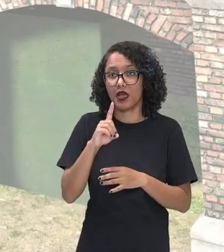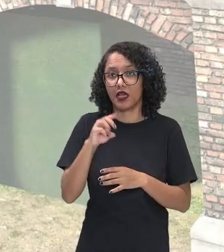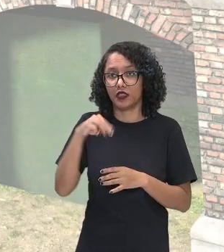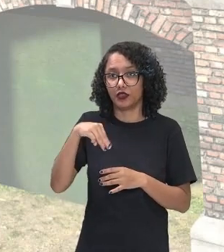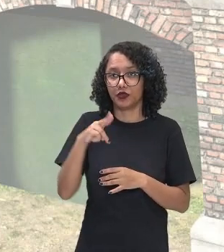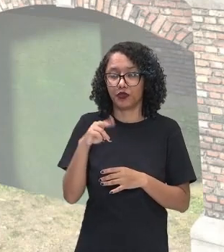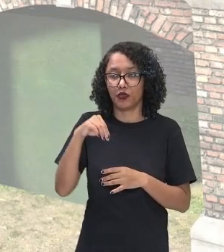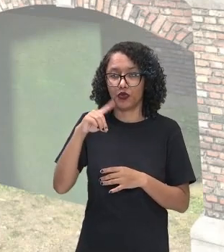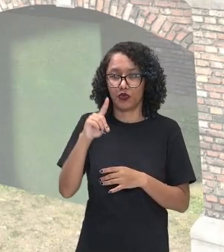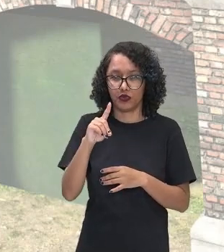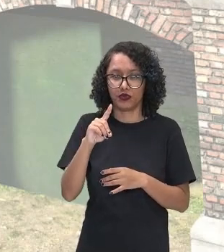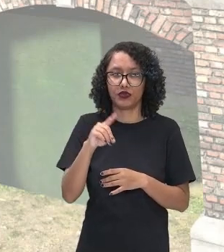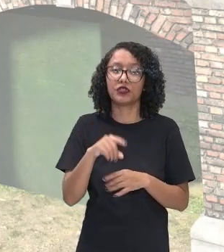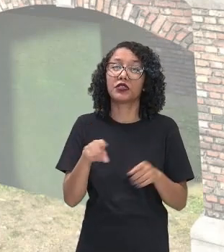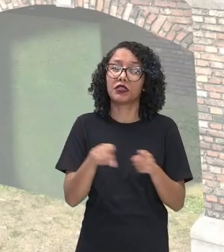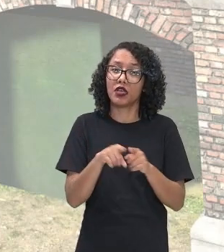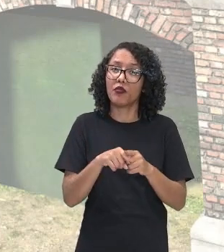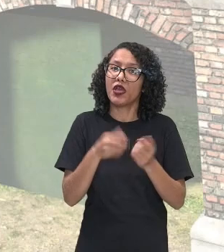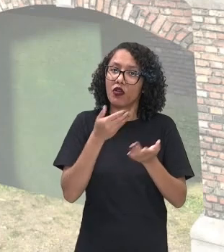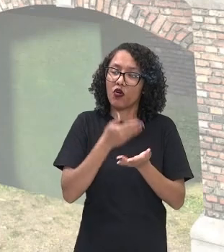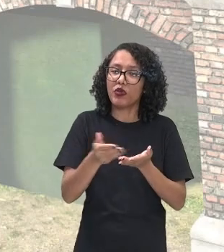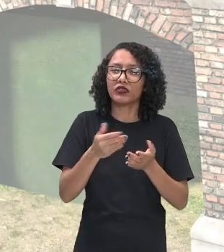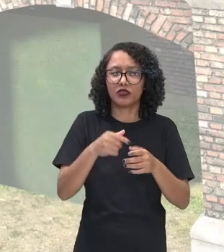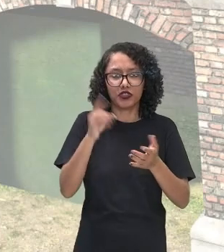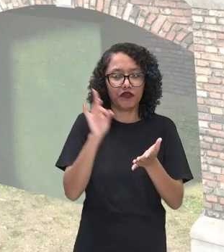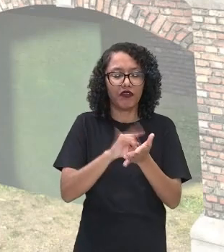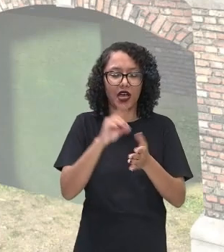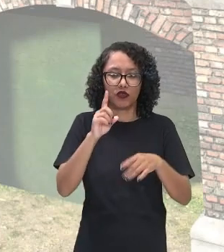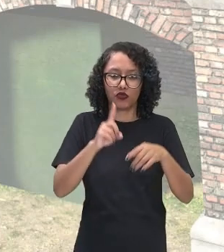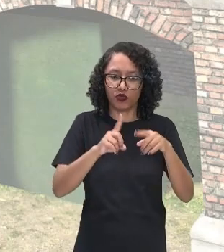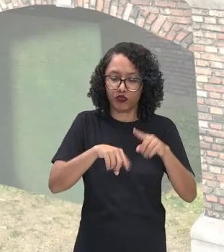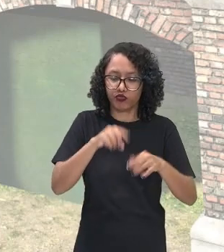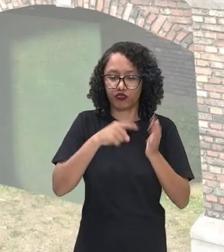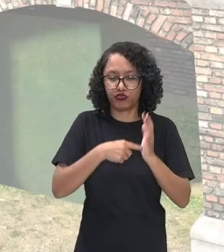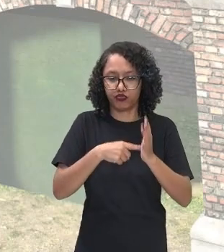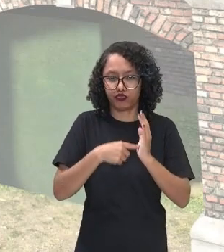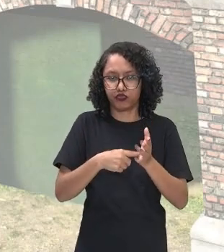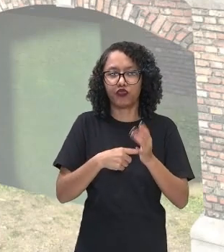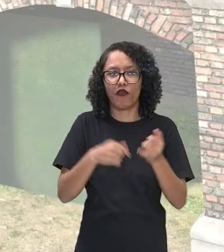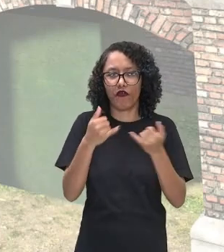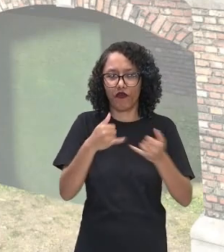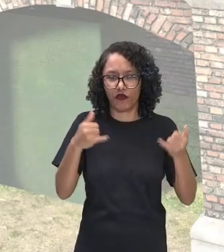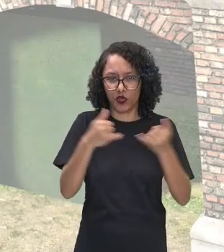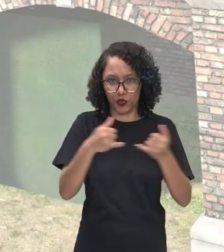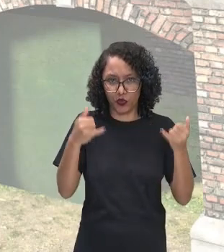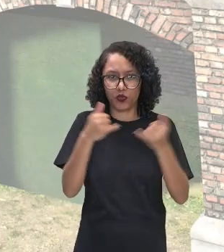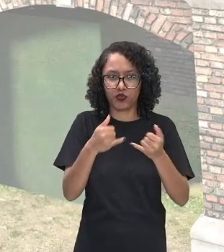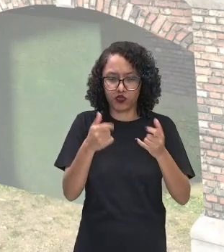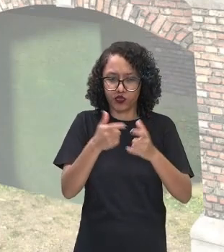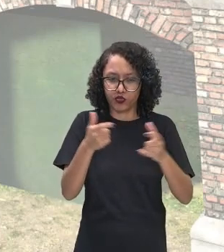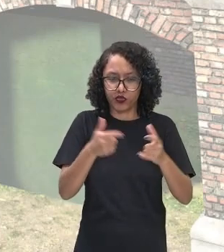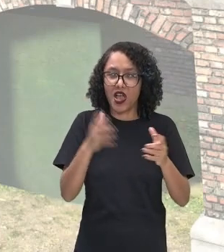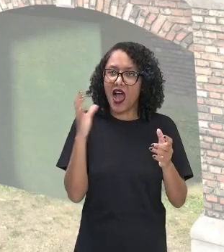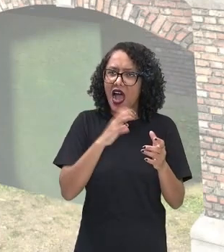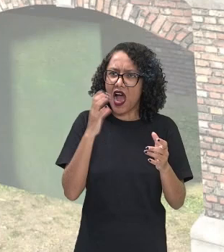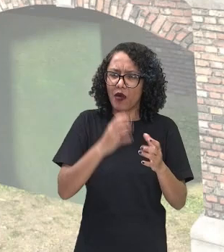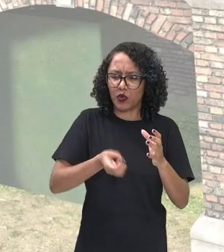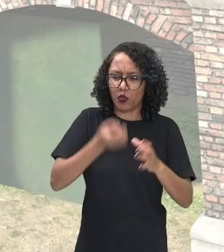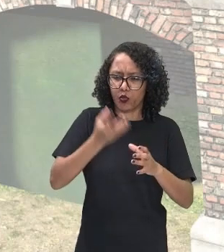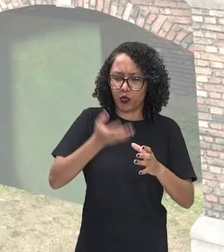a tecelagem de tecidos. Essa inovação acelerou a produção e reduziu